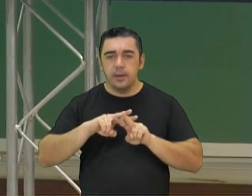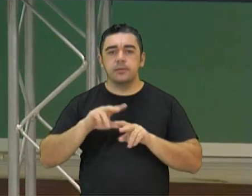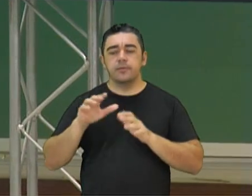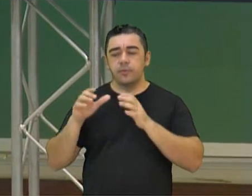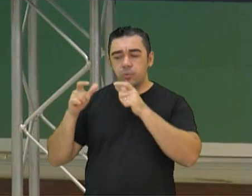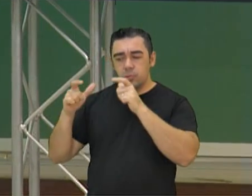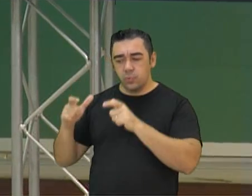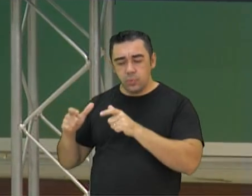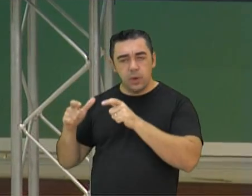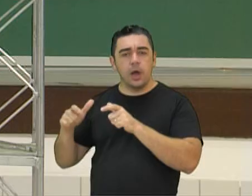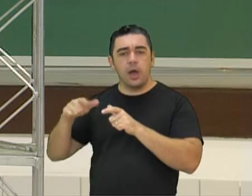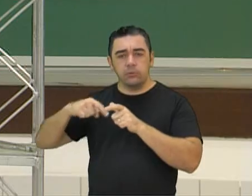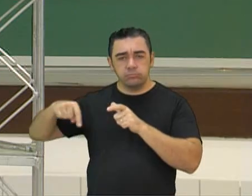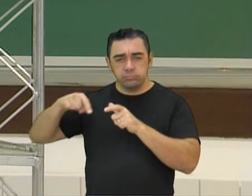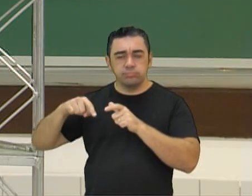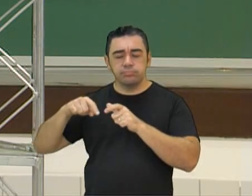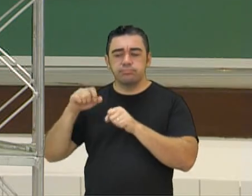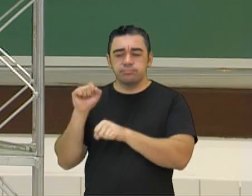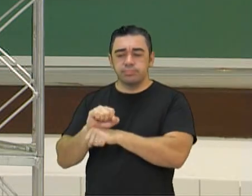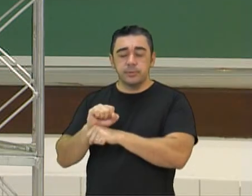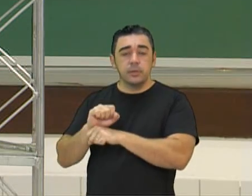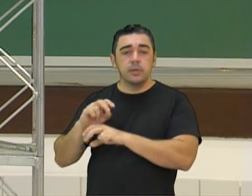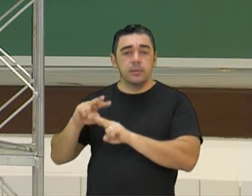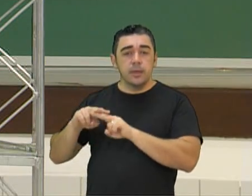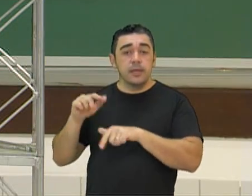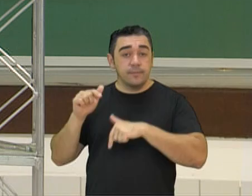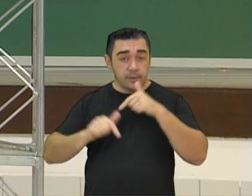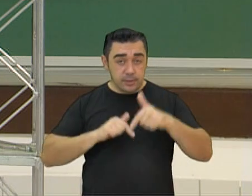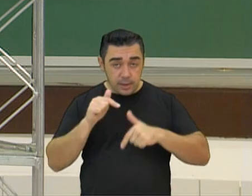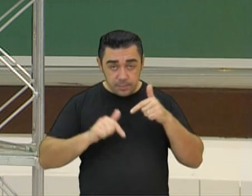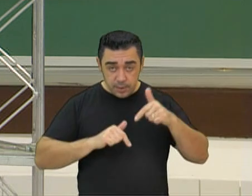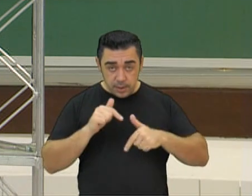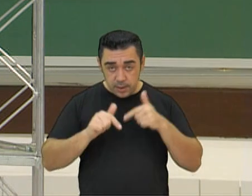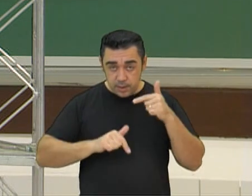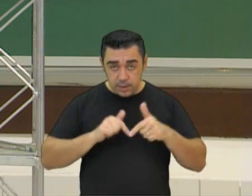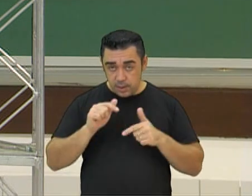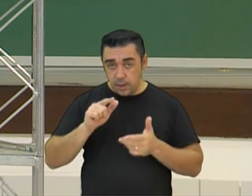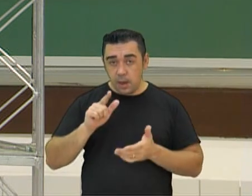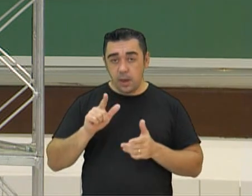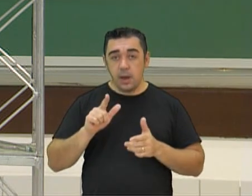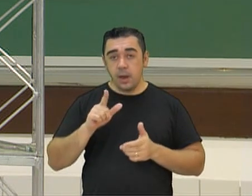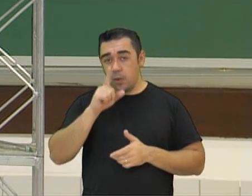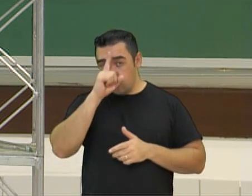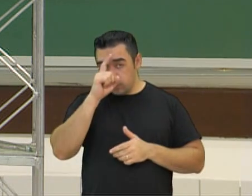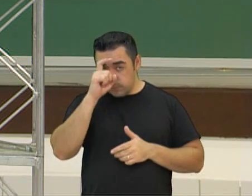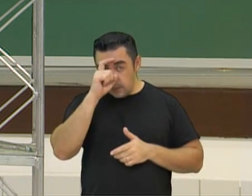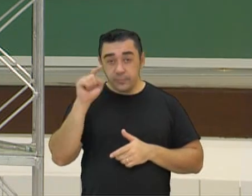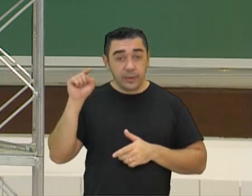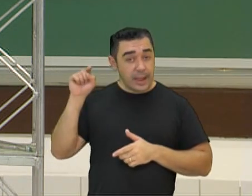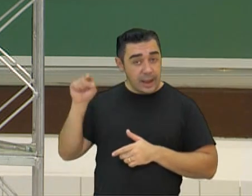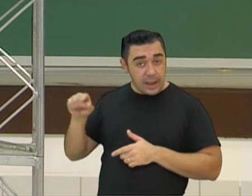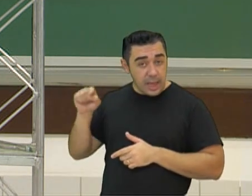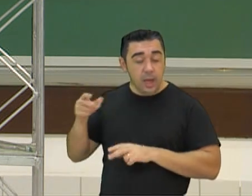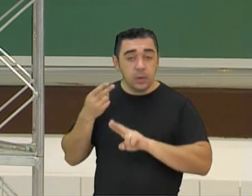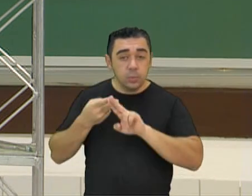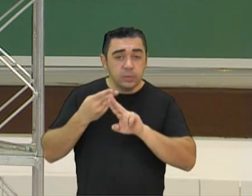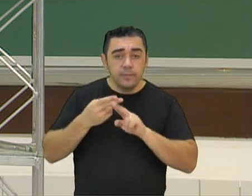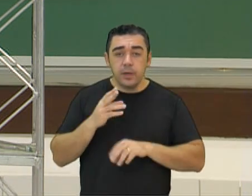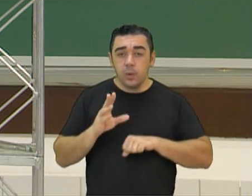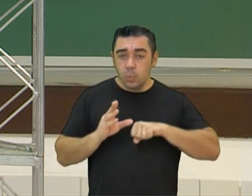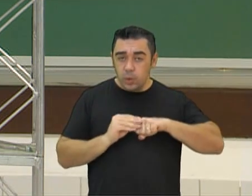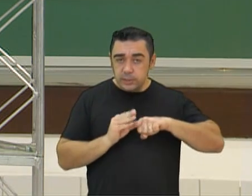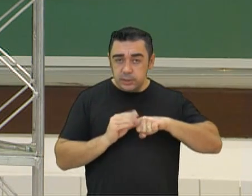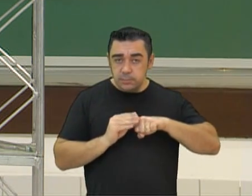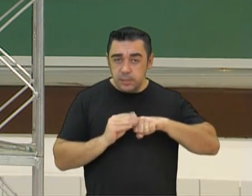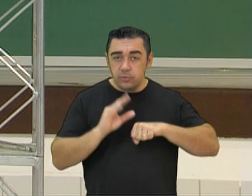de concentração e foi trabalhar numa enfermaria. Nessa enfermaria, ele usava todo o conhecimento que ele já